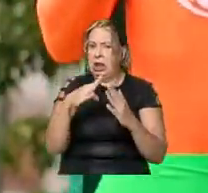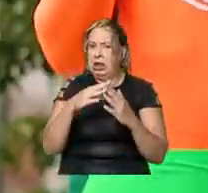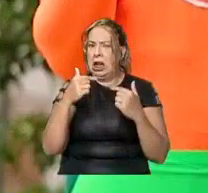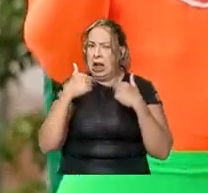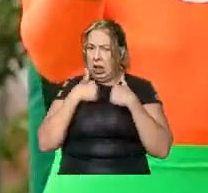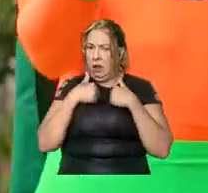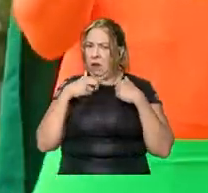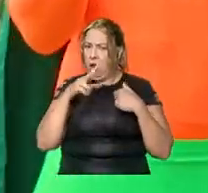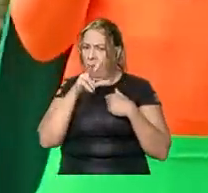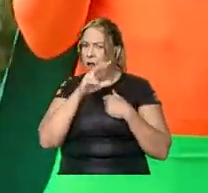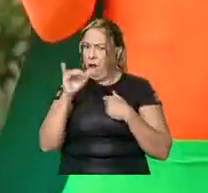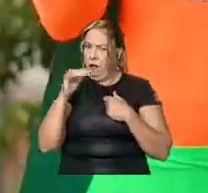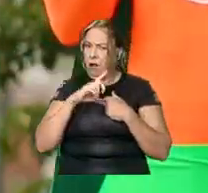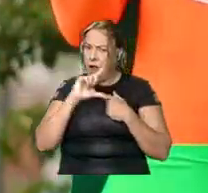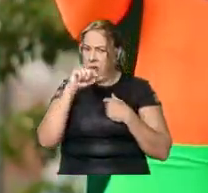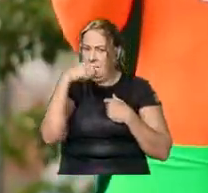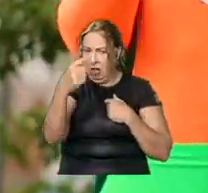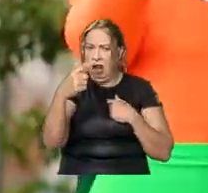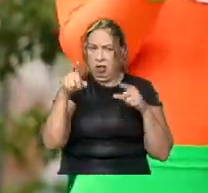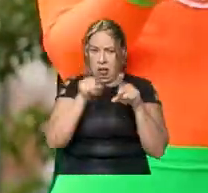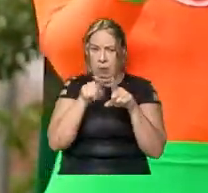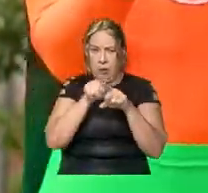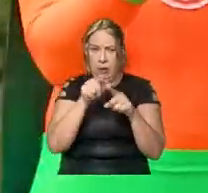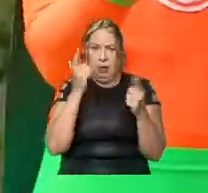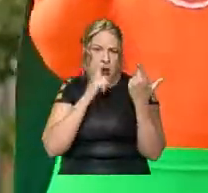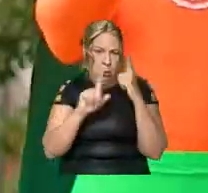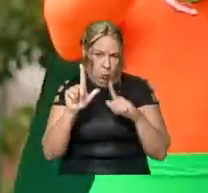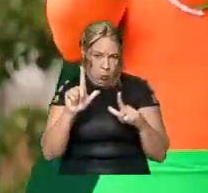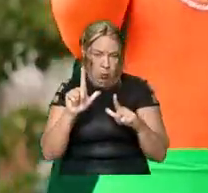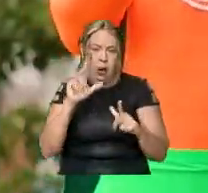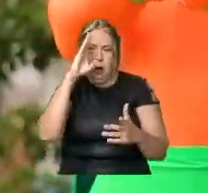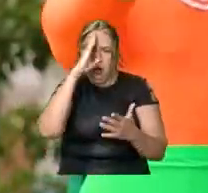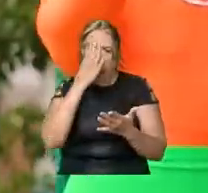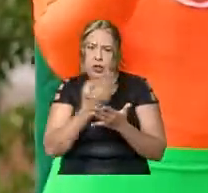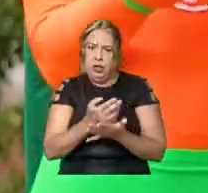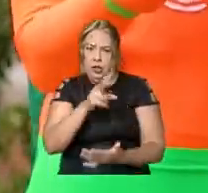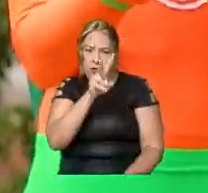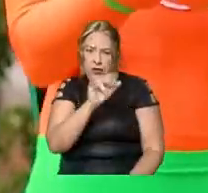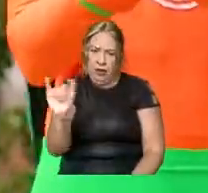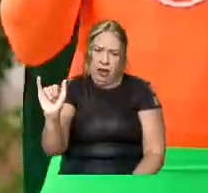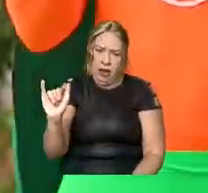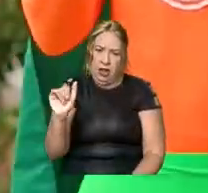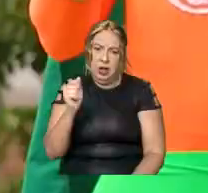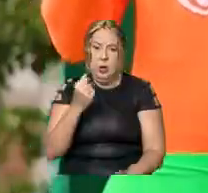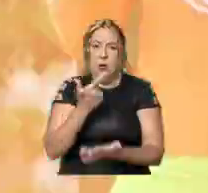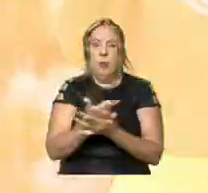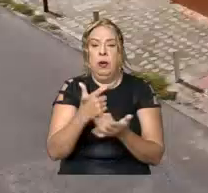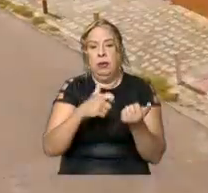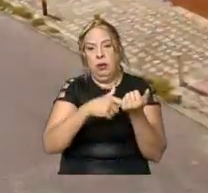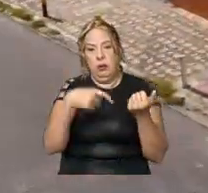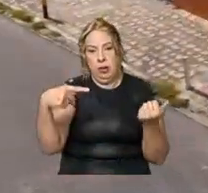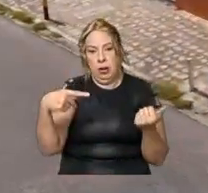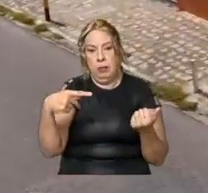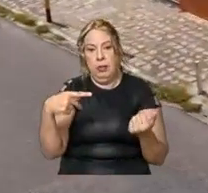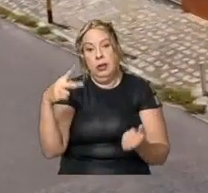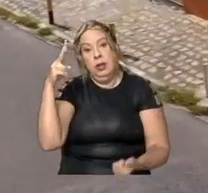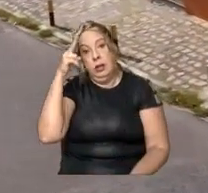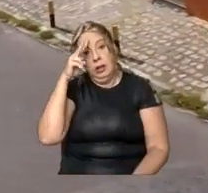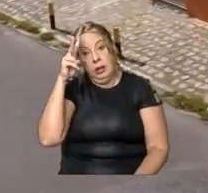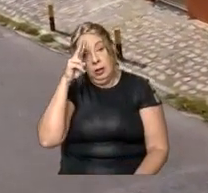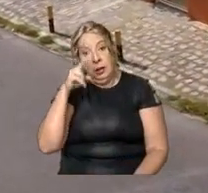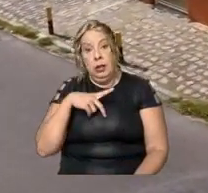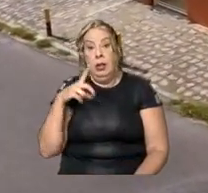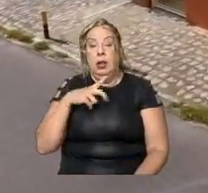eu vou estar fazendo parte desse time? Acredite que com certeza vai, é só adquirir o seu Caju Cap. E lembrando que a